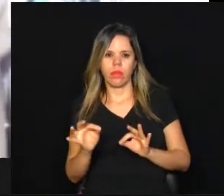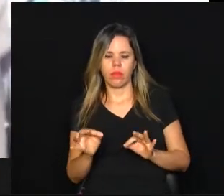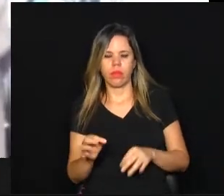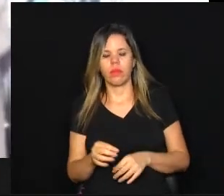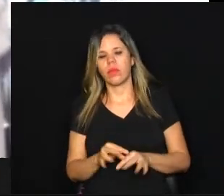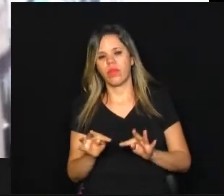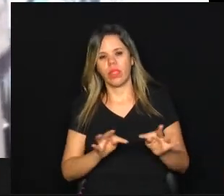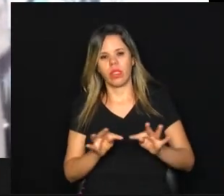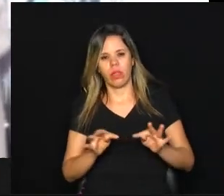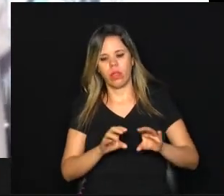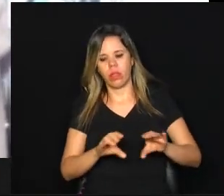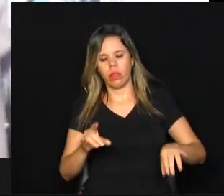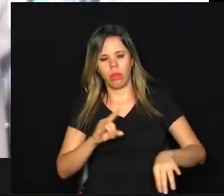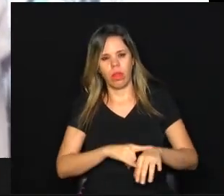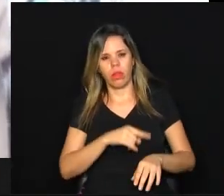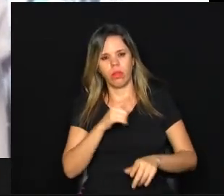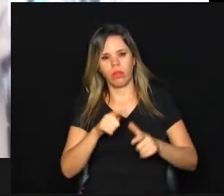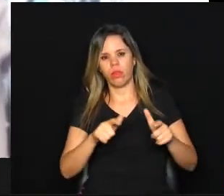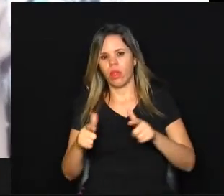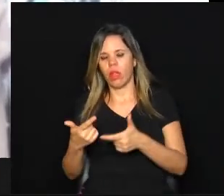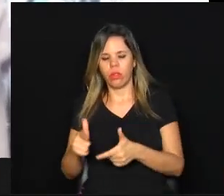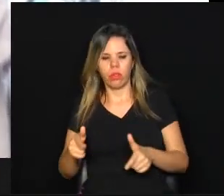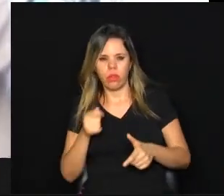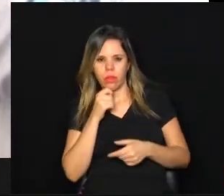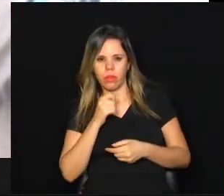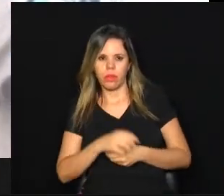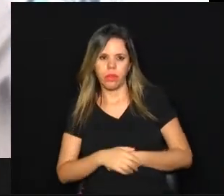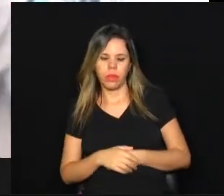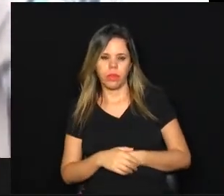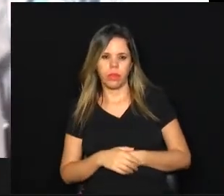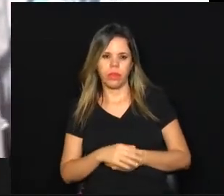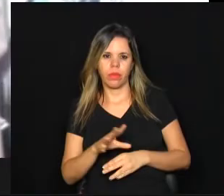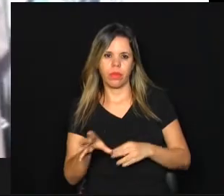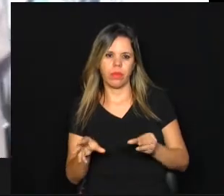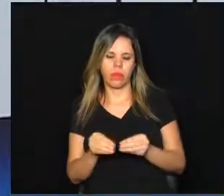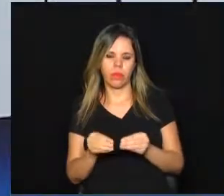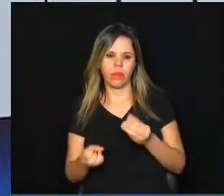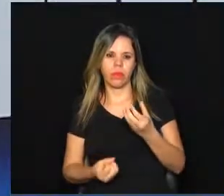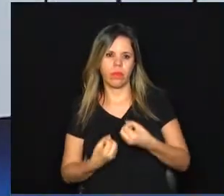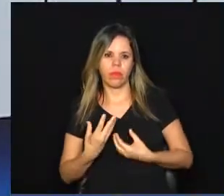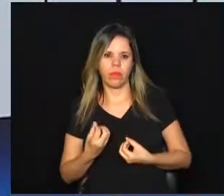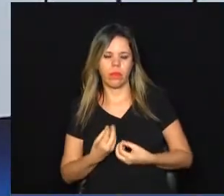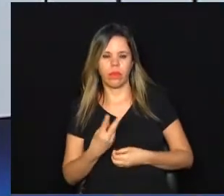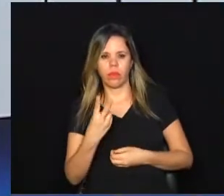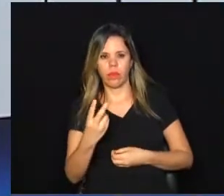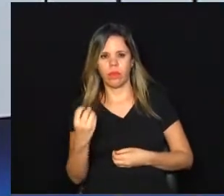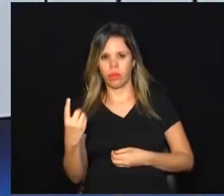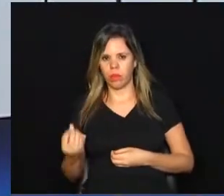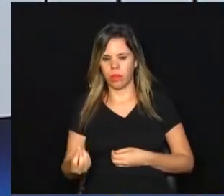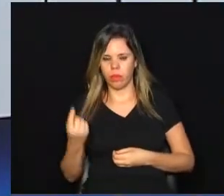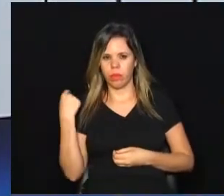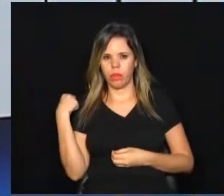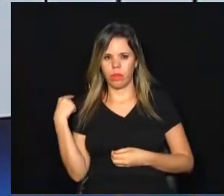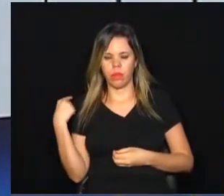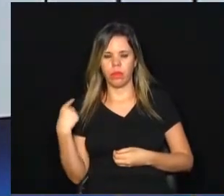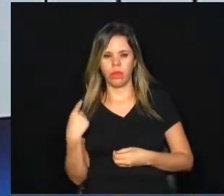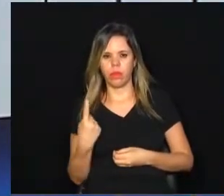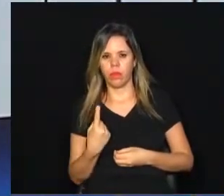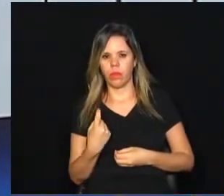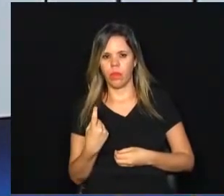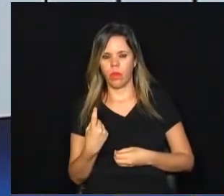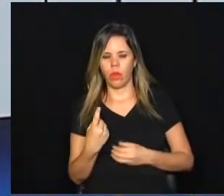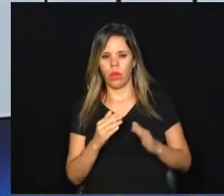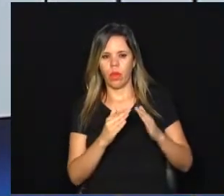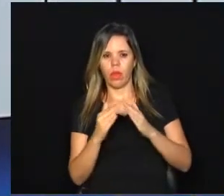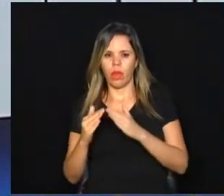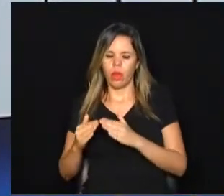às regiões onde não possui. Para completar essas informações, né, em 2016, 1 em cada